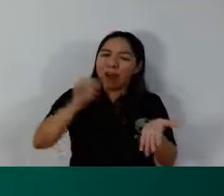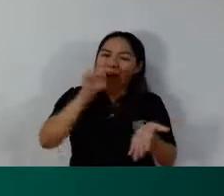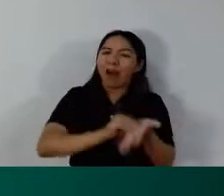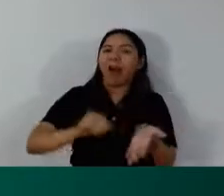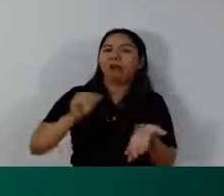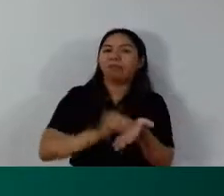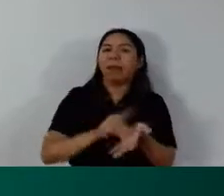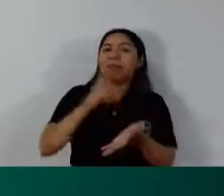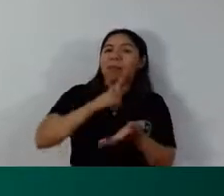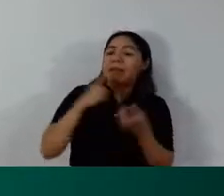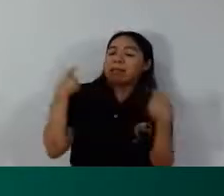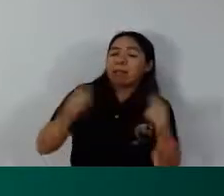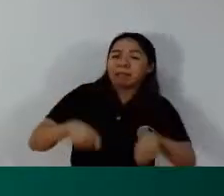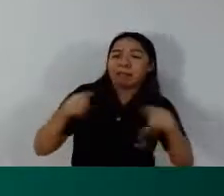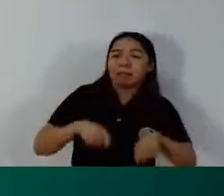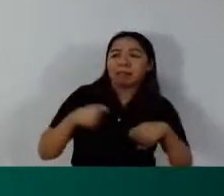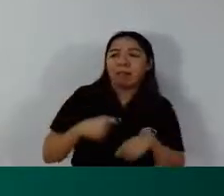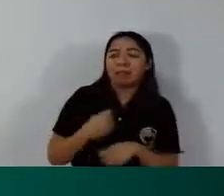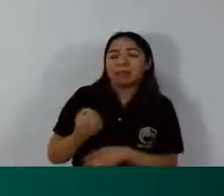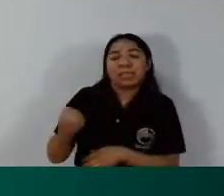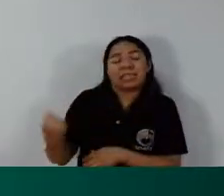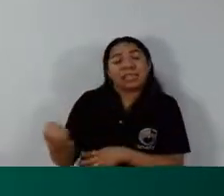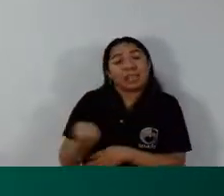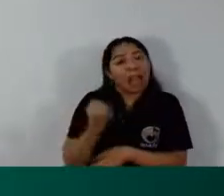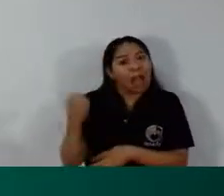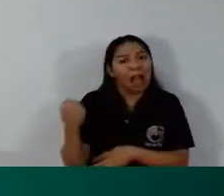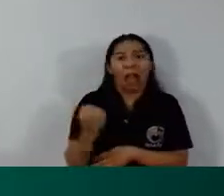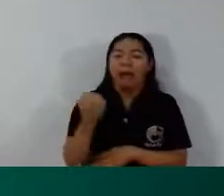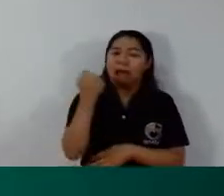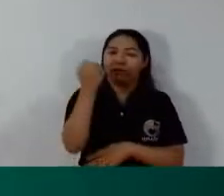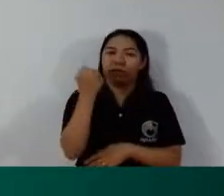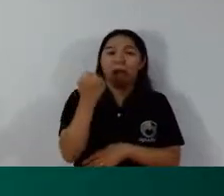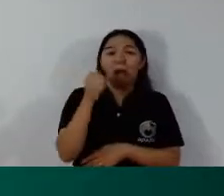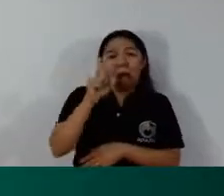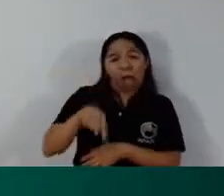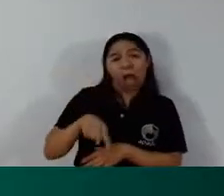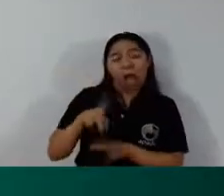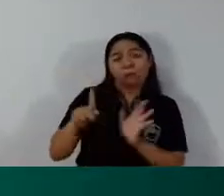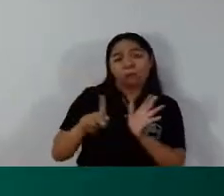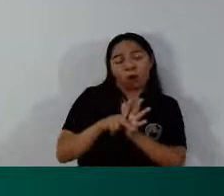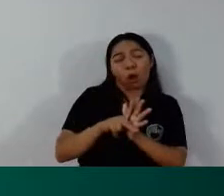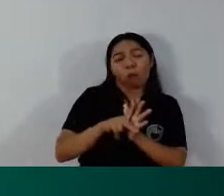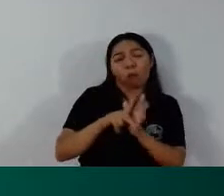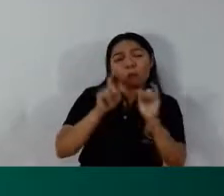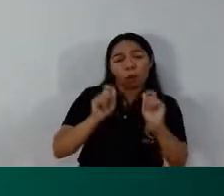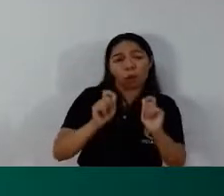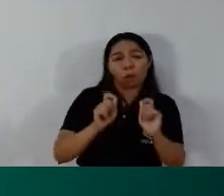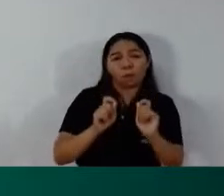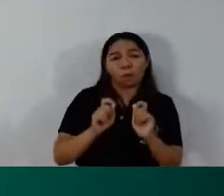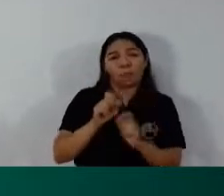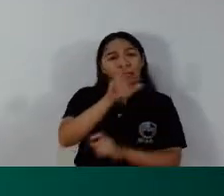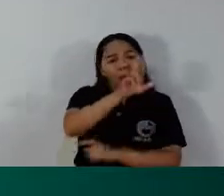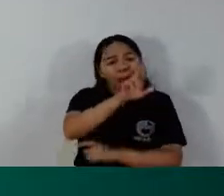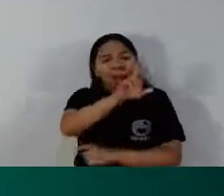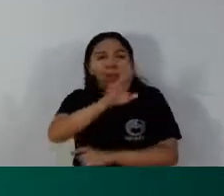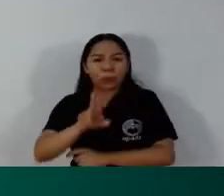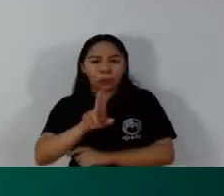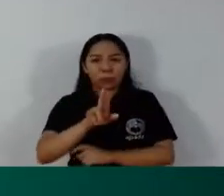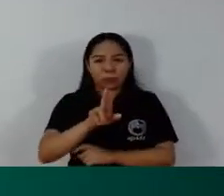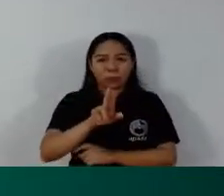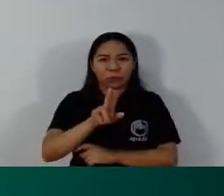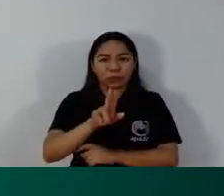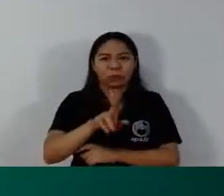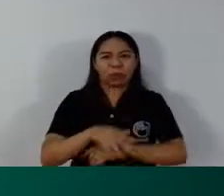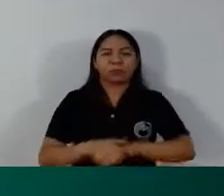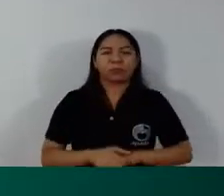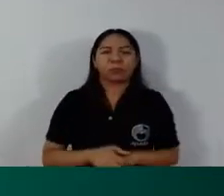necessidades que elas são gravíssimas né E uma delas é a própria questão dos R Us